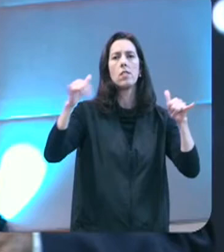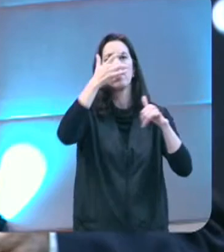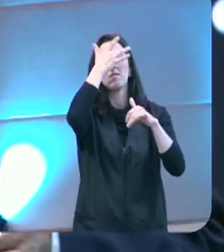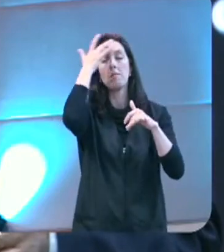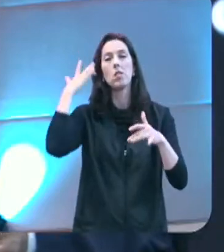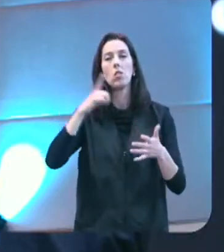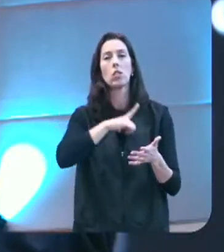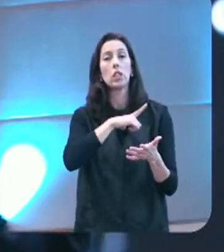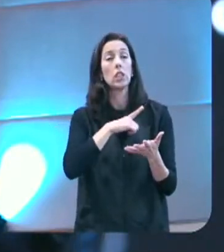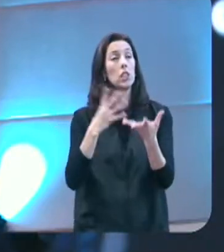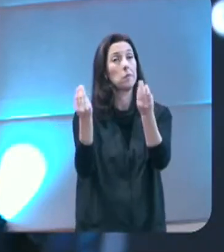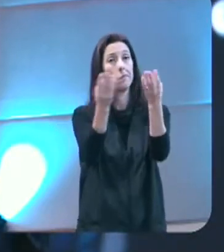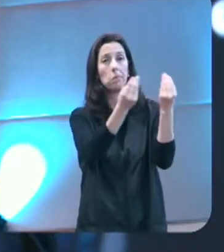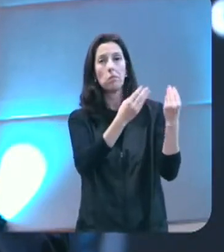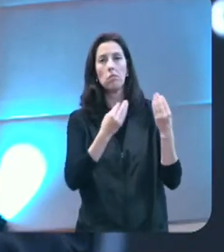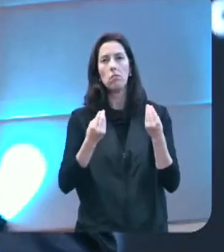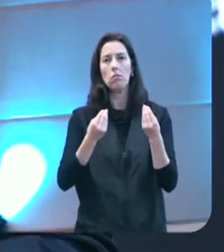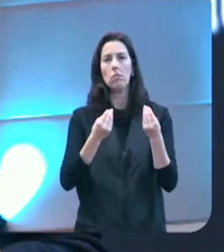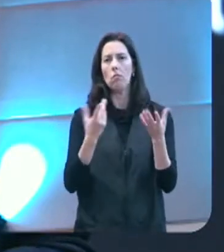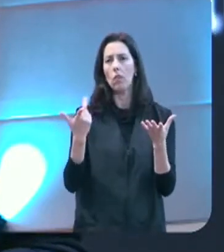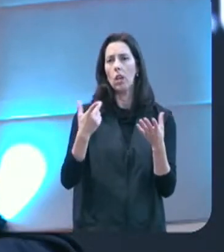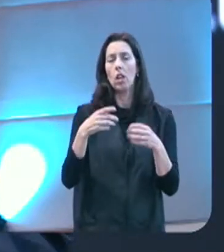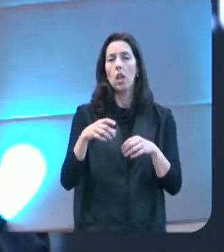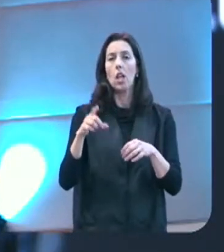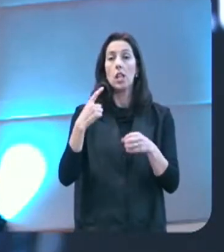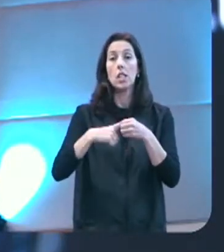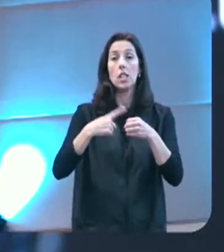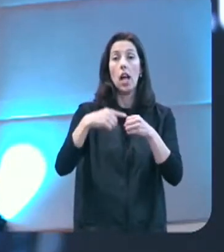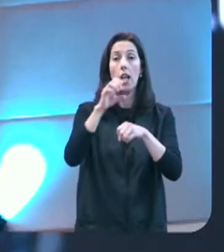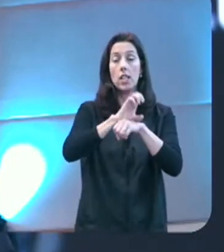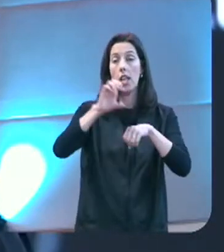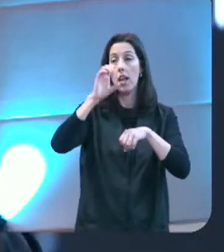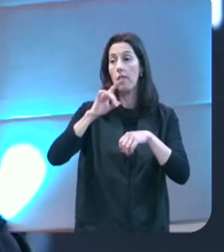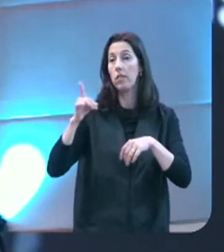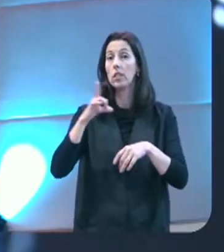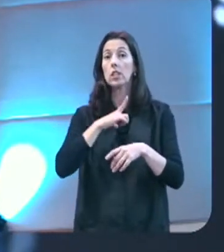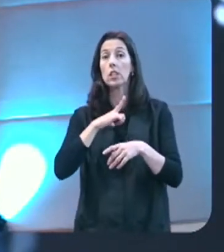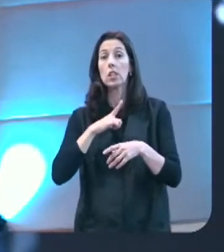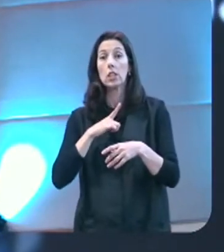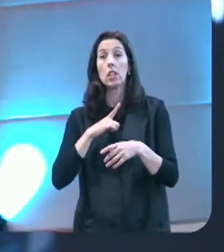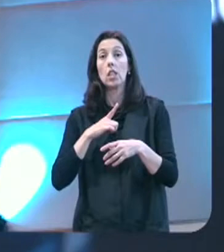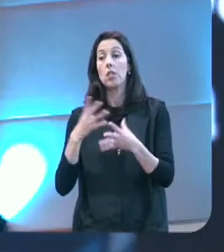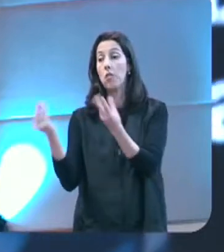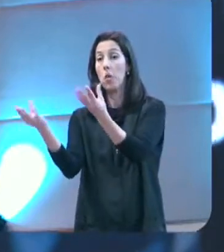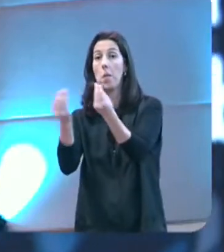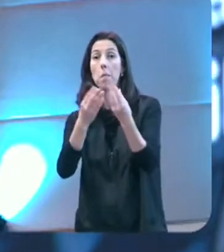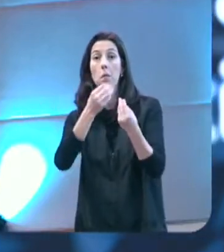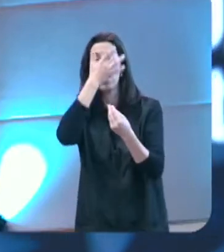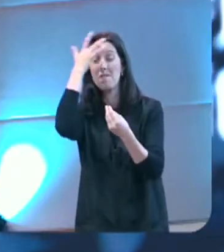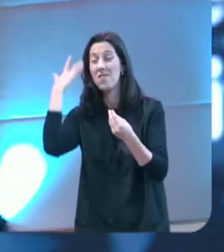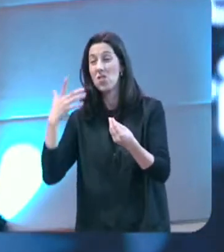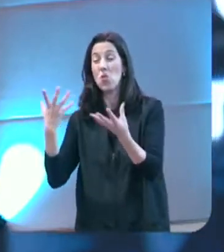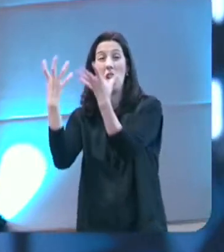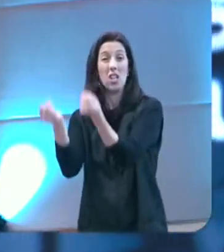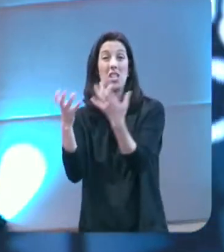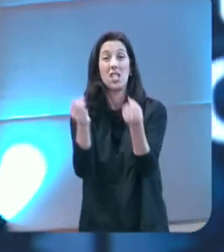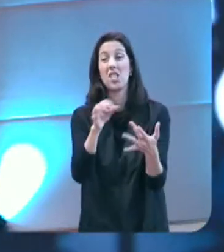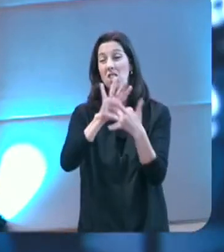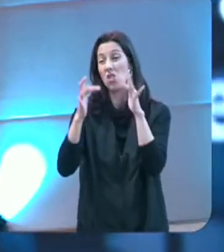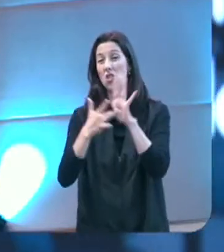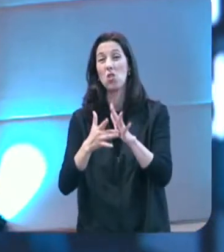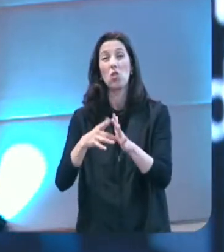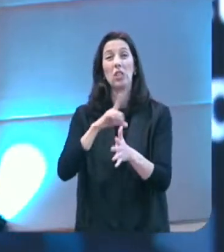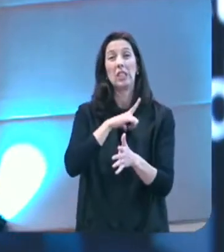bruxos que se converteram lá em Éfeso e queimaram os livros em praça pública. Ele ouviu histórias como a de Eutico, que